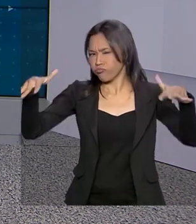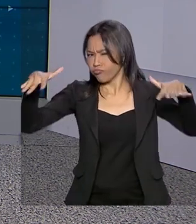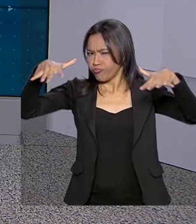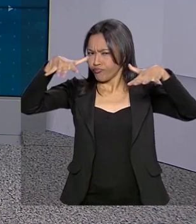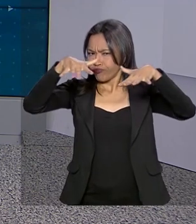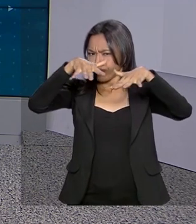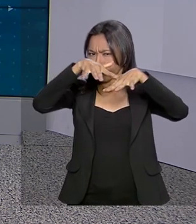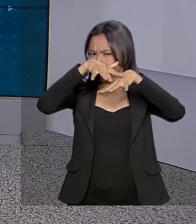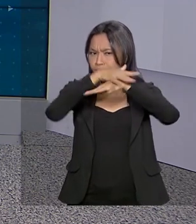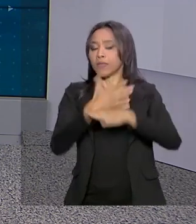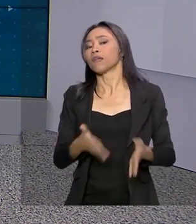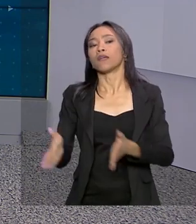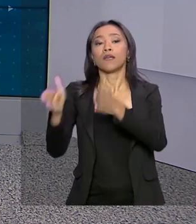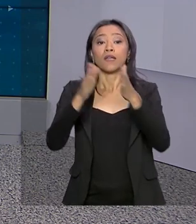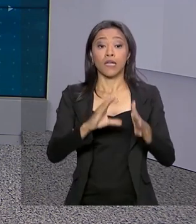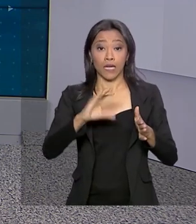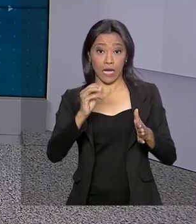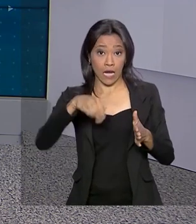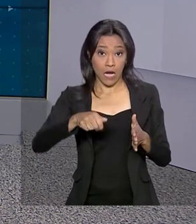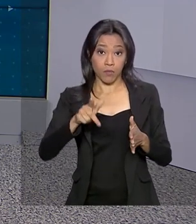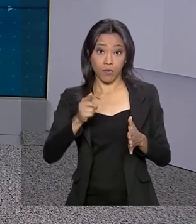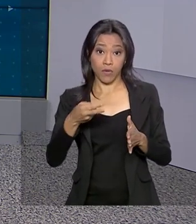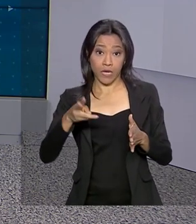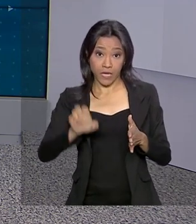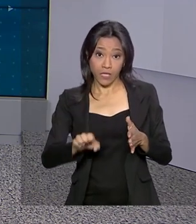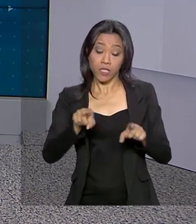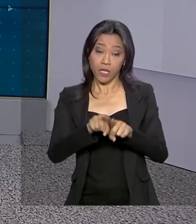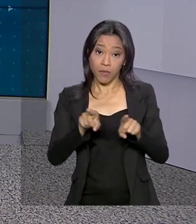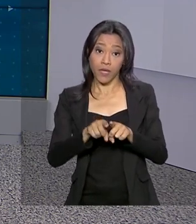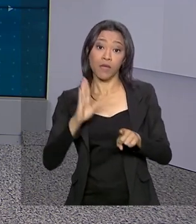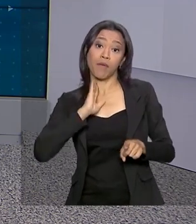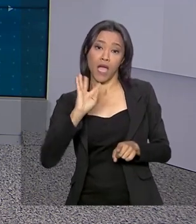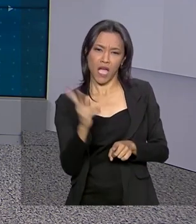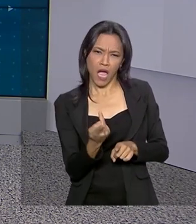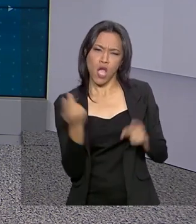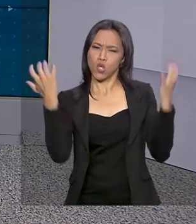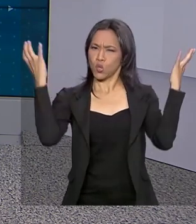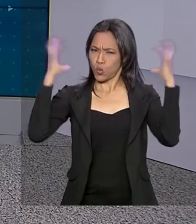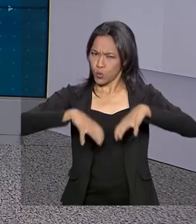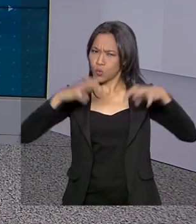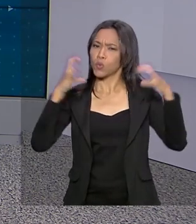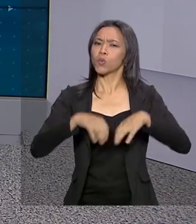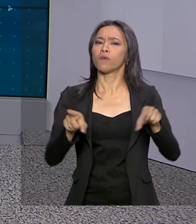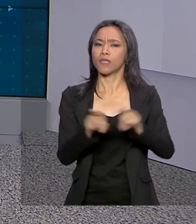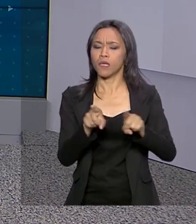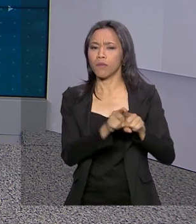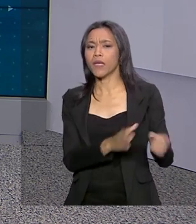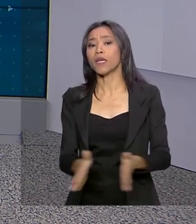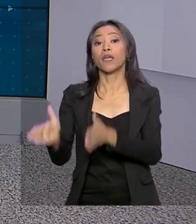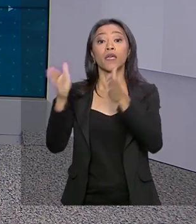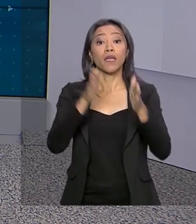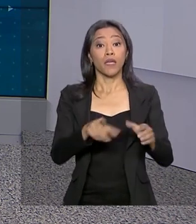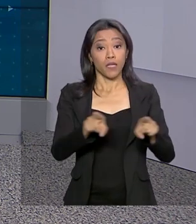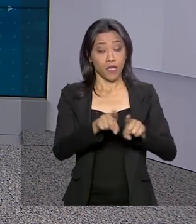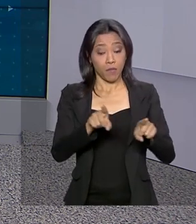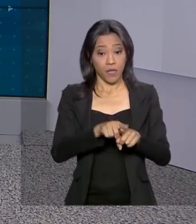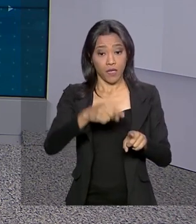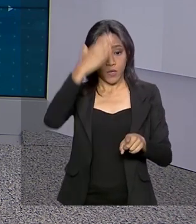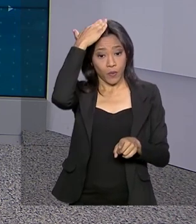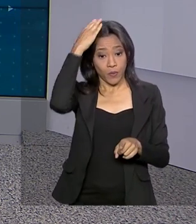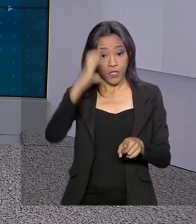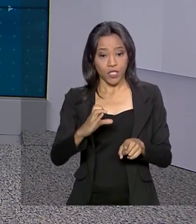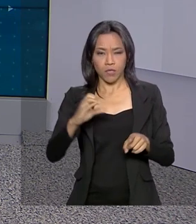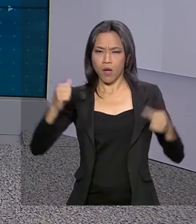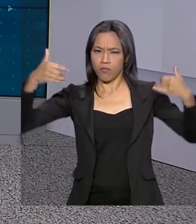nublado em campo grande e belo horizonte tempo chuvoso também e em curitiba variação de nebulosidade